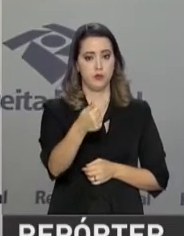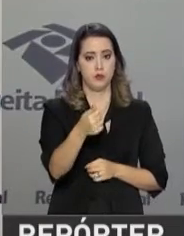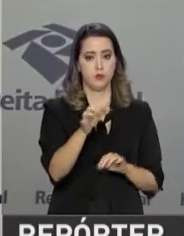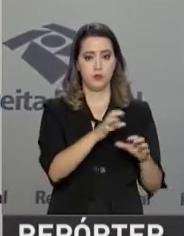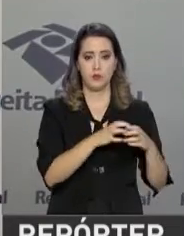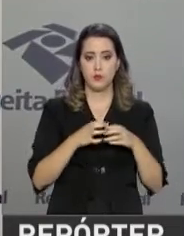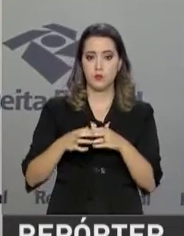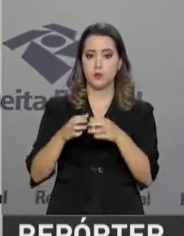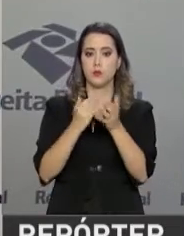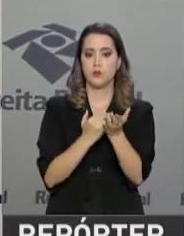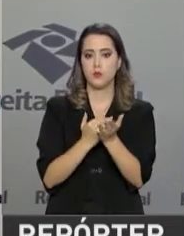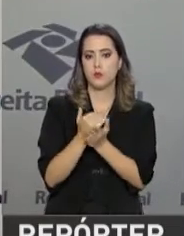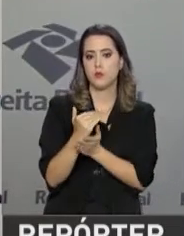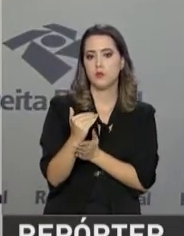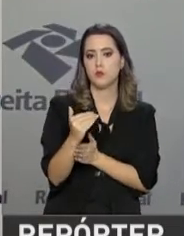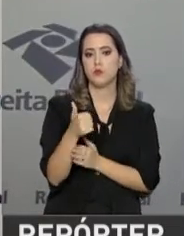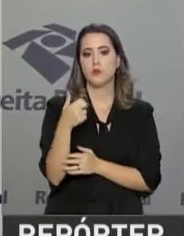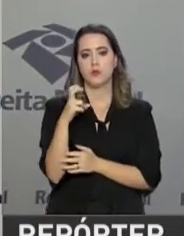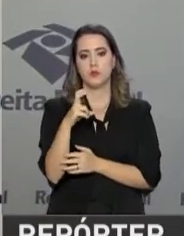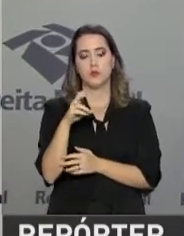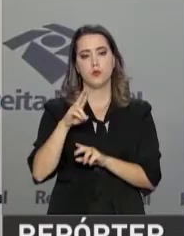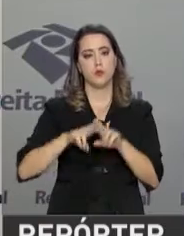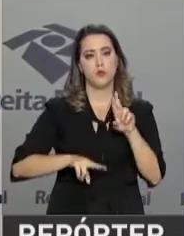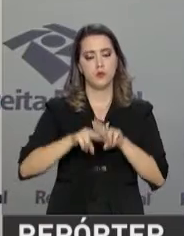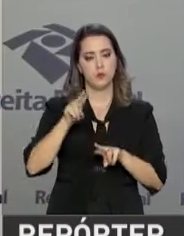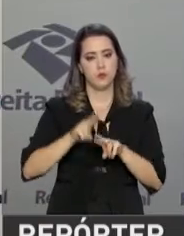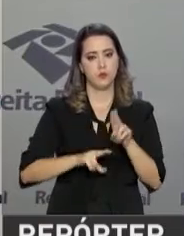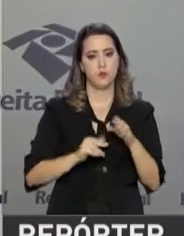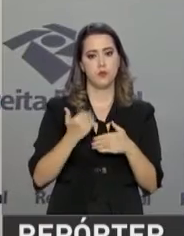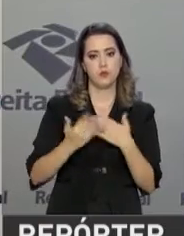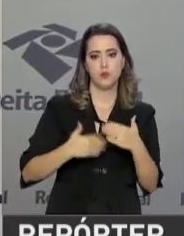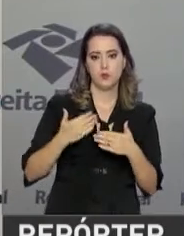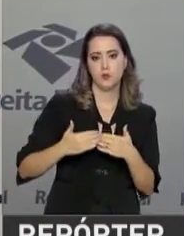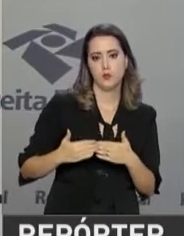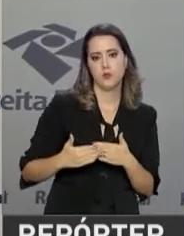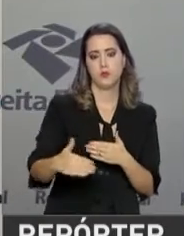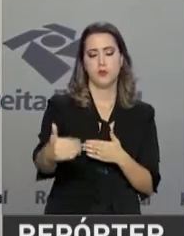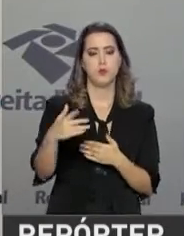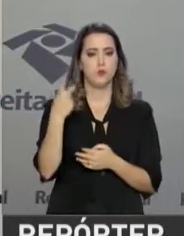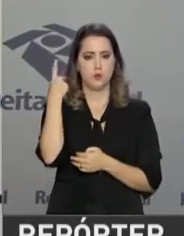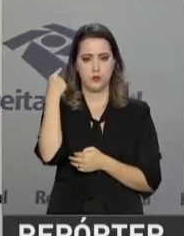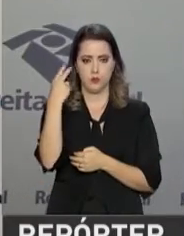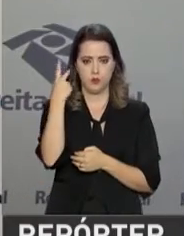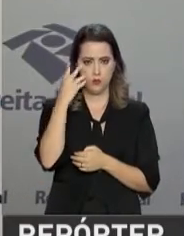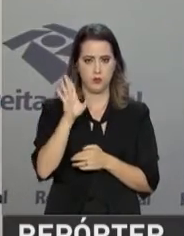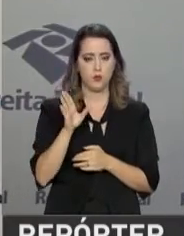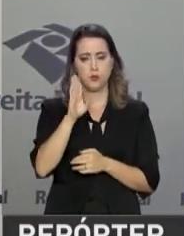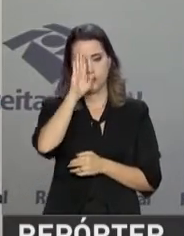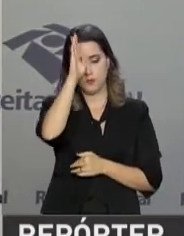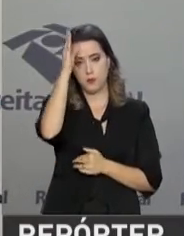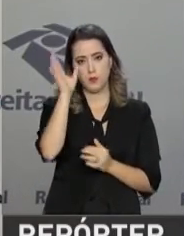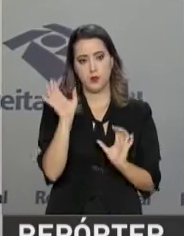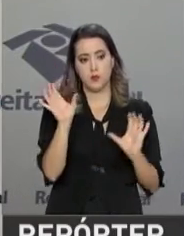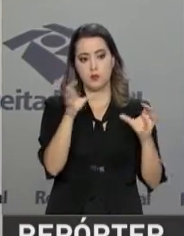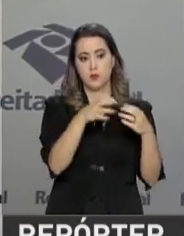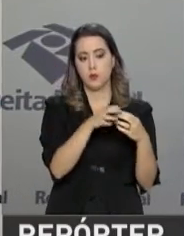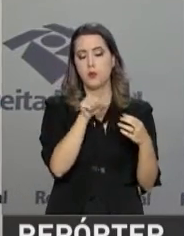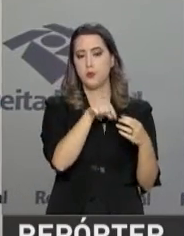lotes começando o primeiro em 15 de junho ehehehehe tradicionalmente têm prioridade